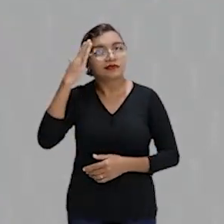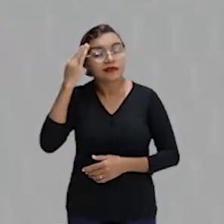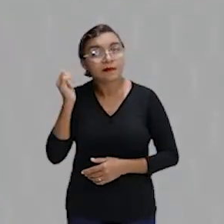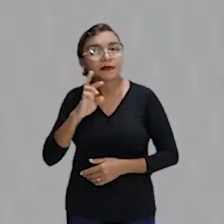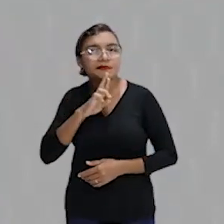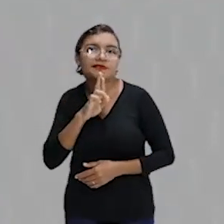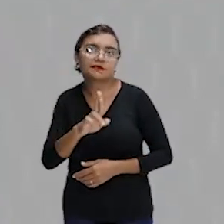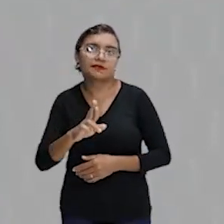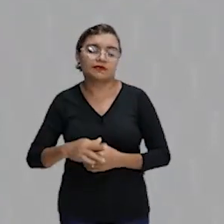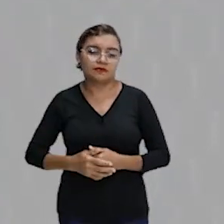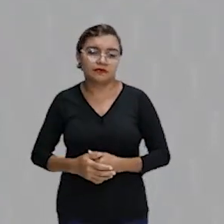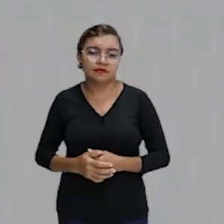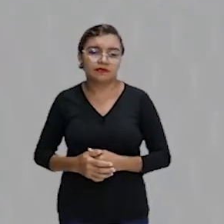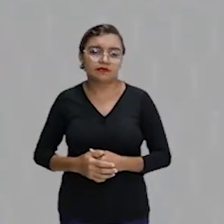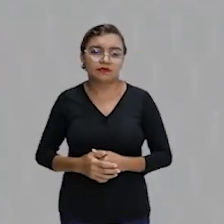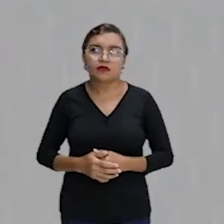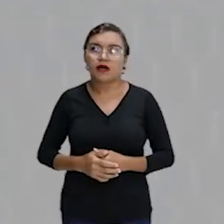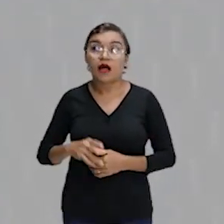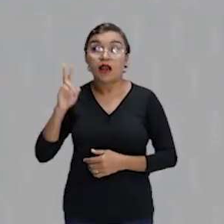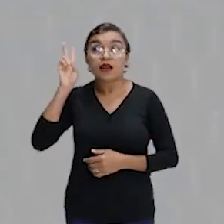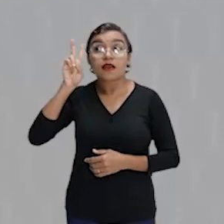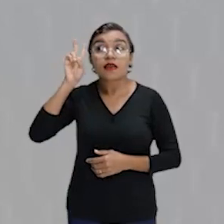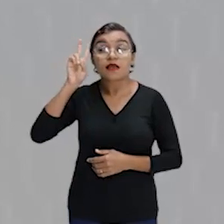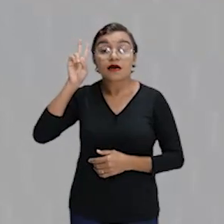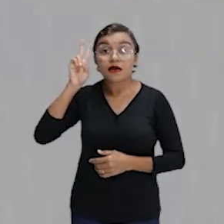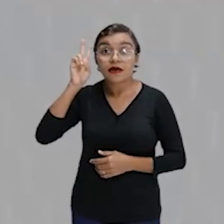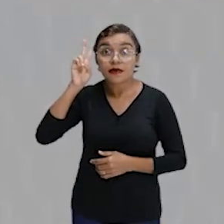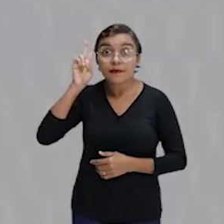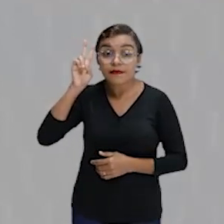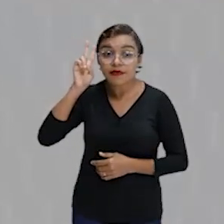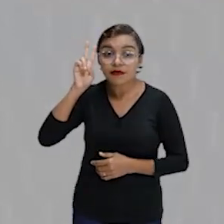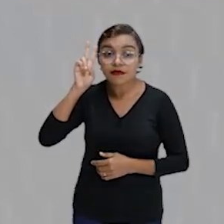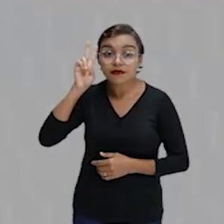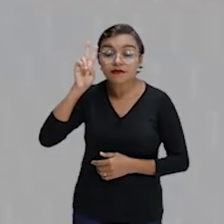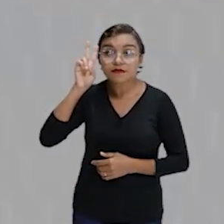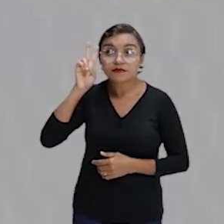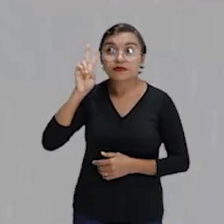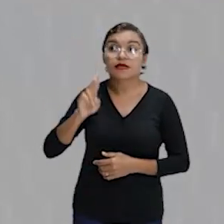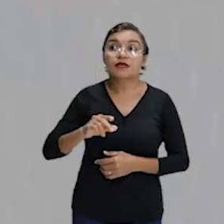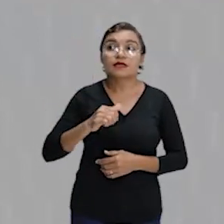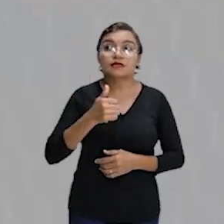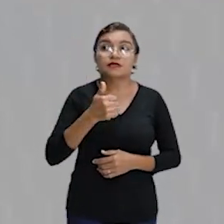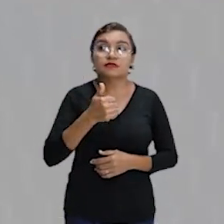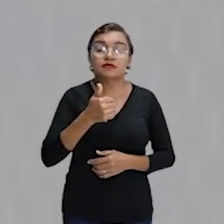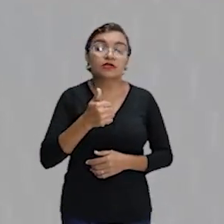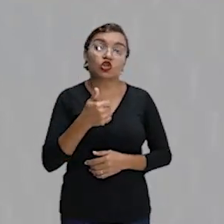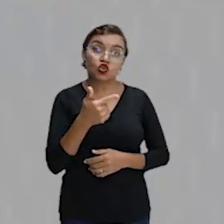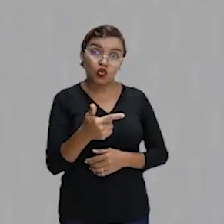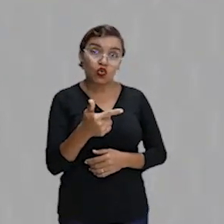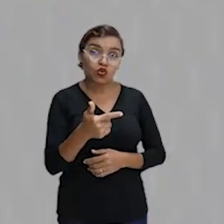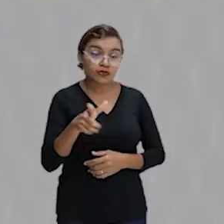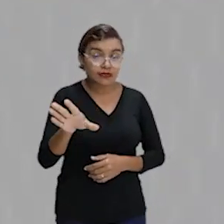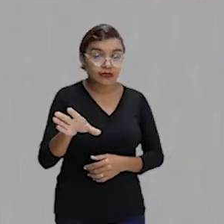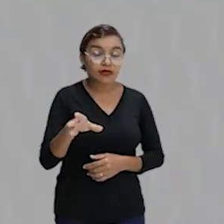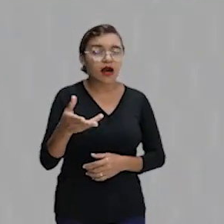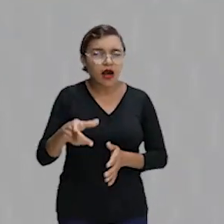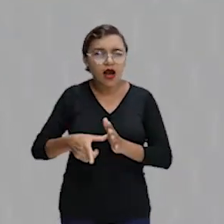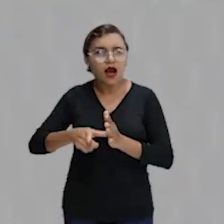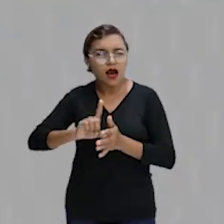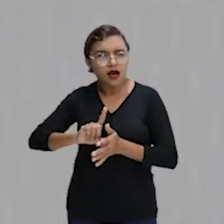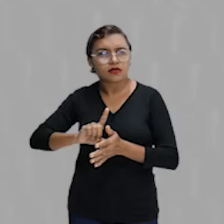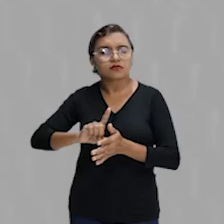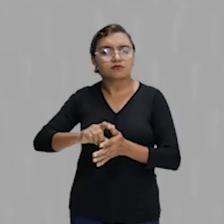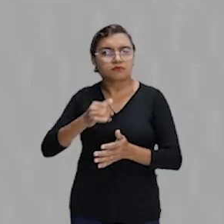resultado. Olha quem é esse resultado bem aqui. Lembra que eu disse para você para guardar? Isso equivale ao número 2. Então, aonde aparecer